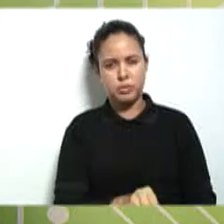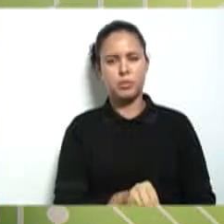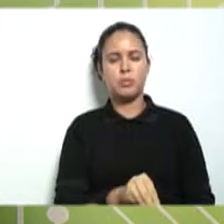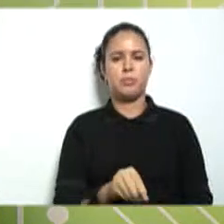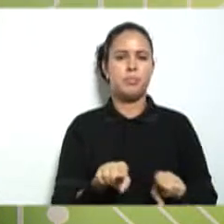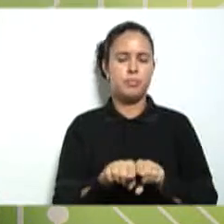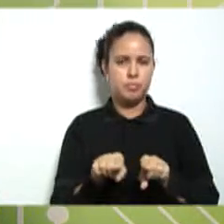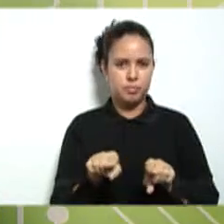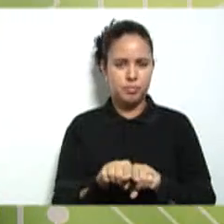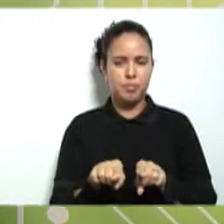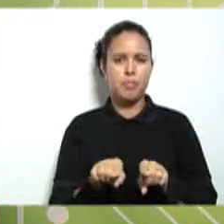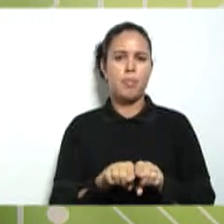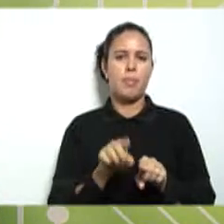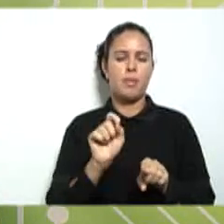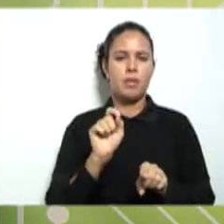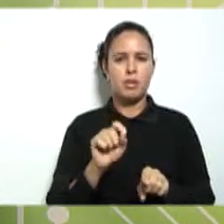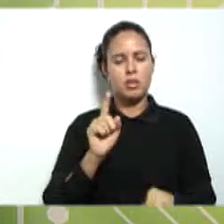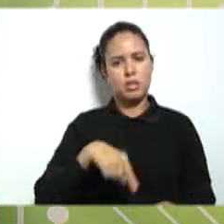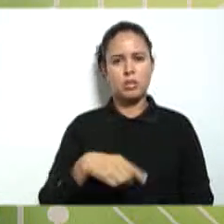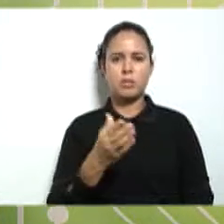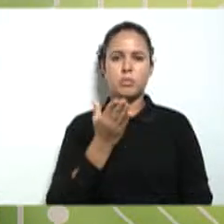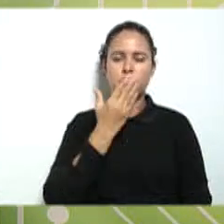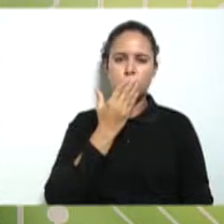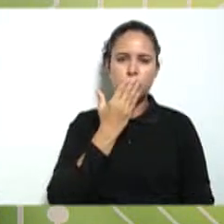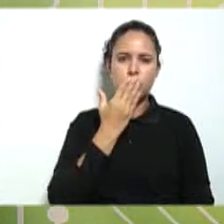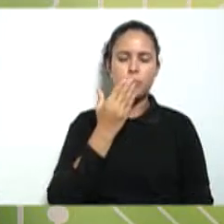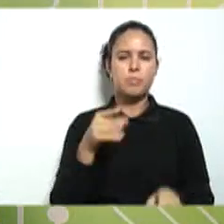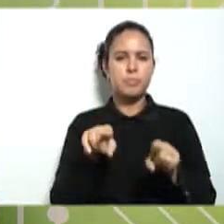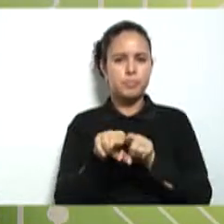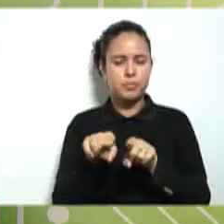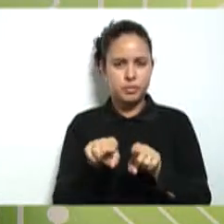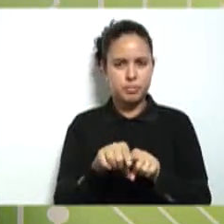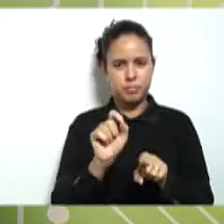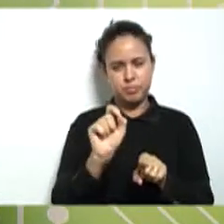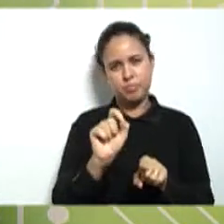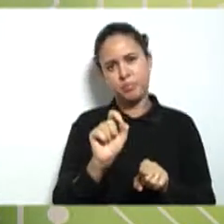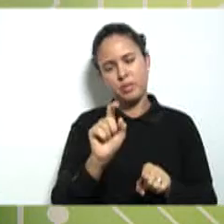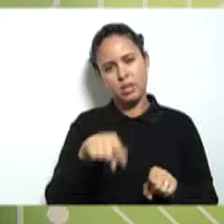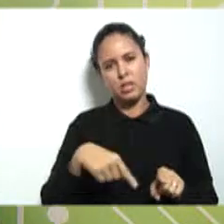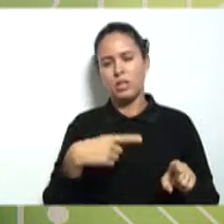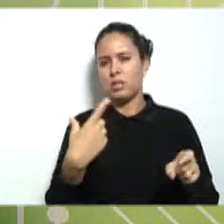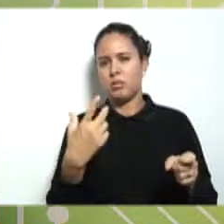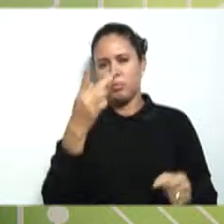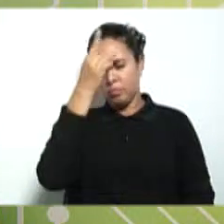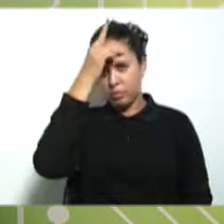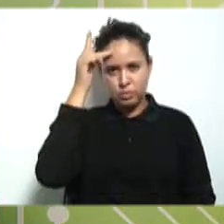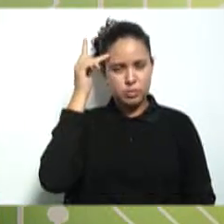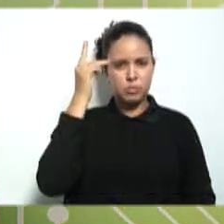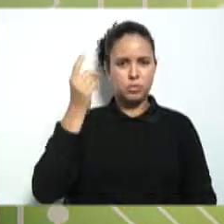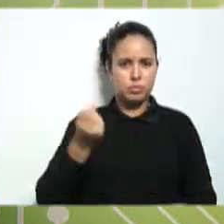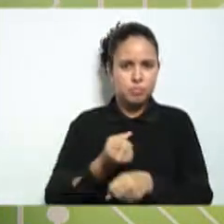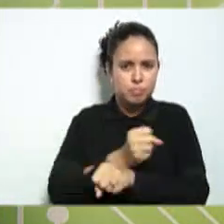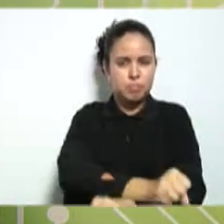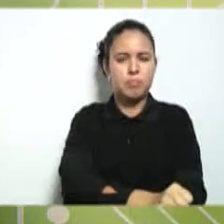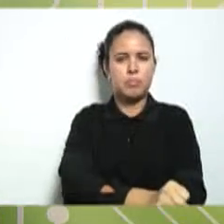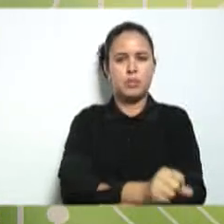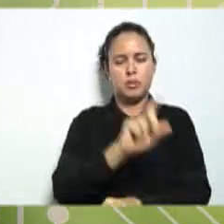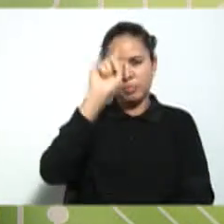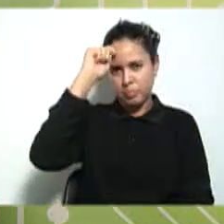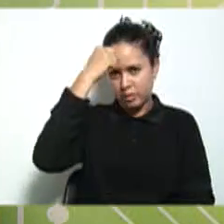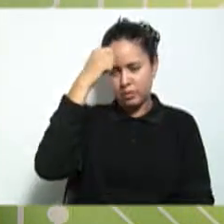mas temos também nossa origem indígena. Temos a imigração que veio com o fluxo escravocrata para o Brasil. E temos também a